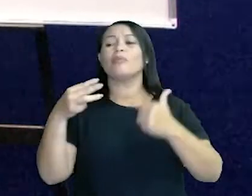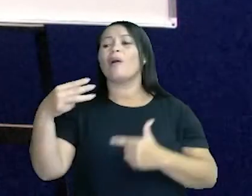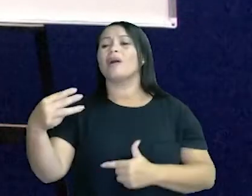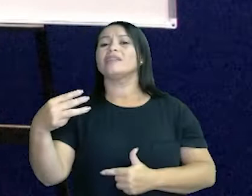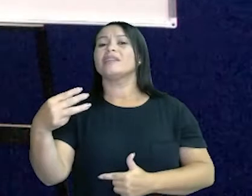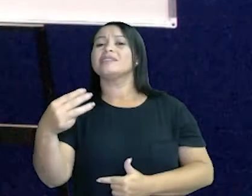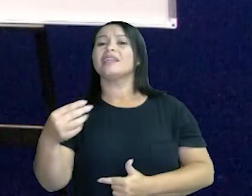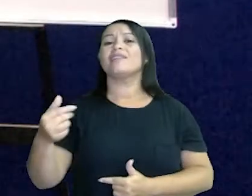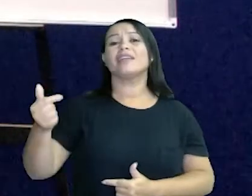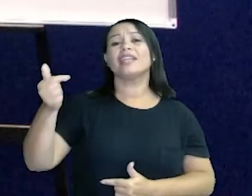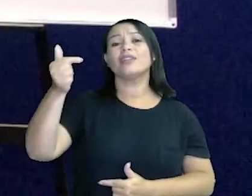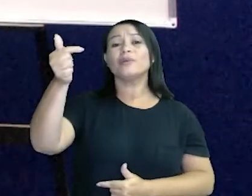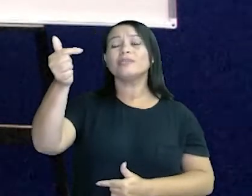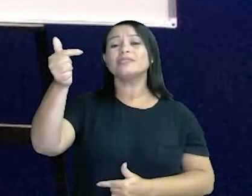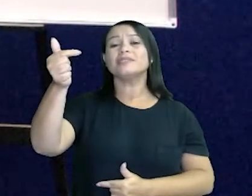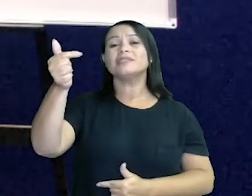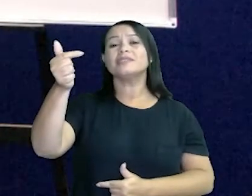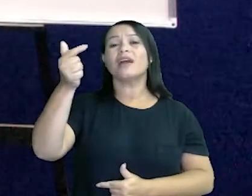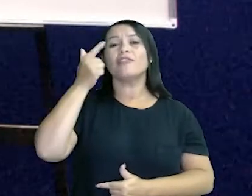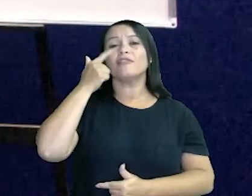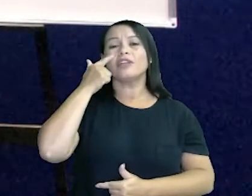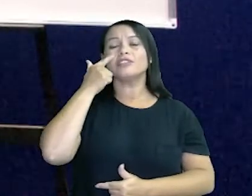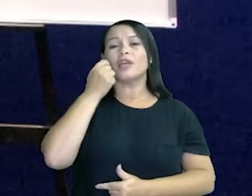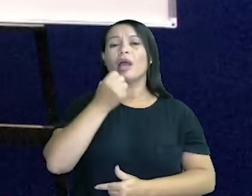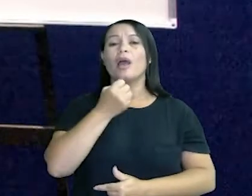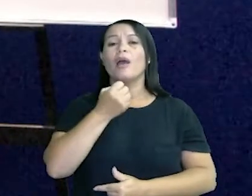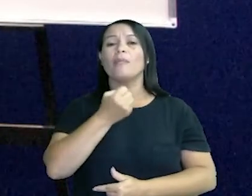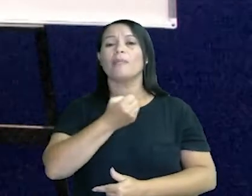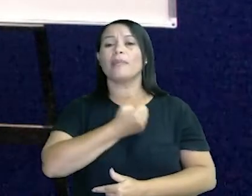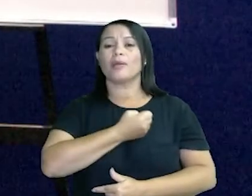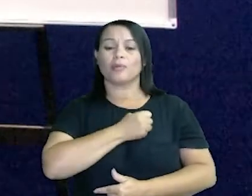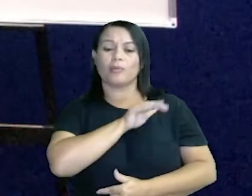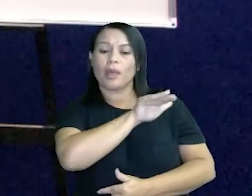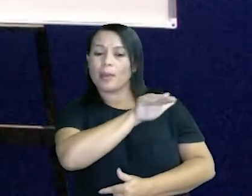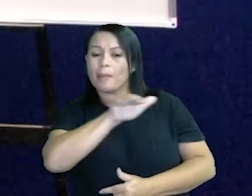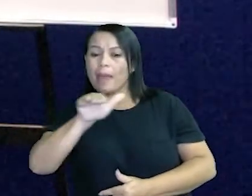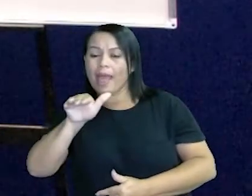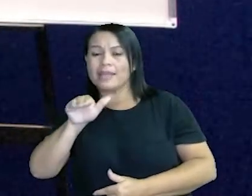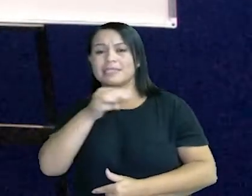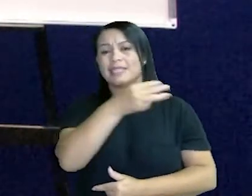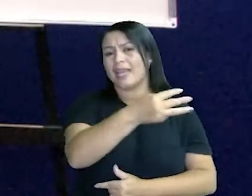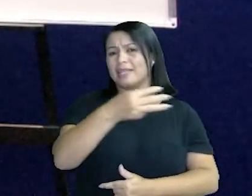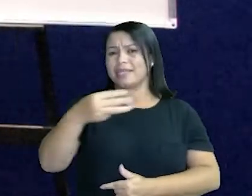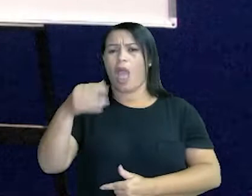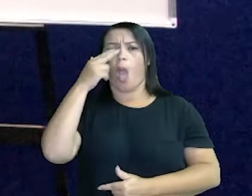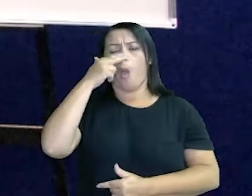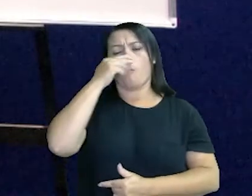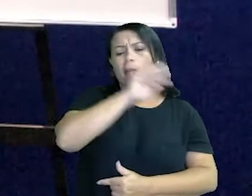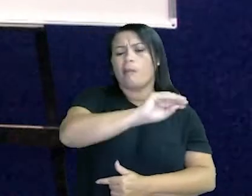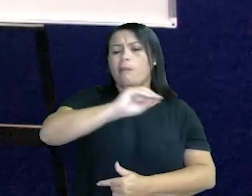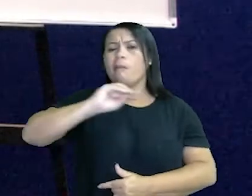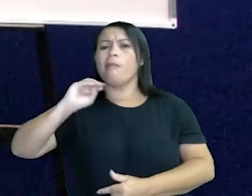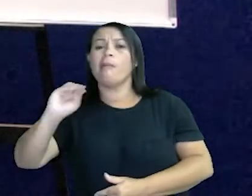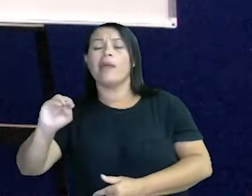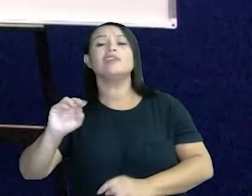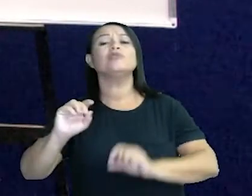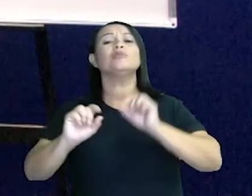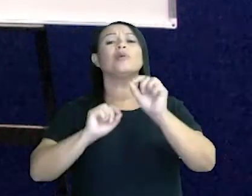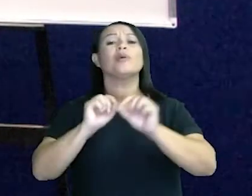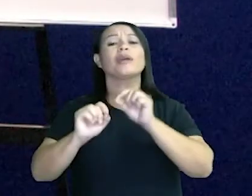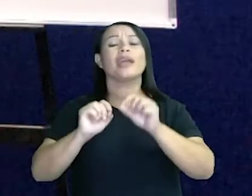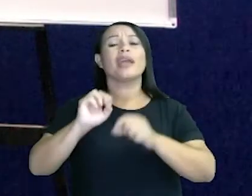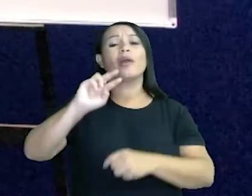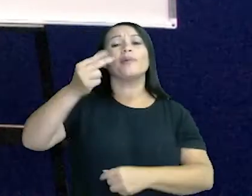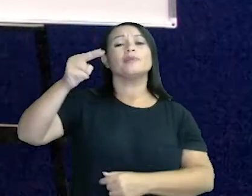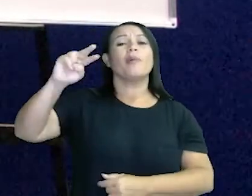3 elevado a 2 tão minha base Três e três são iguais vou repetir e o meu